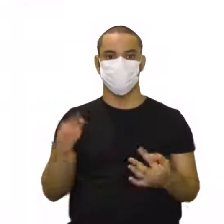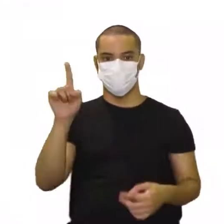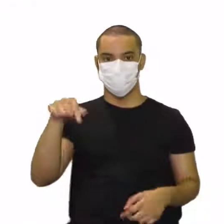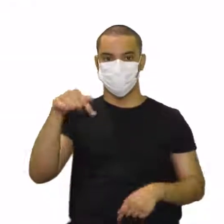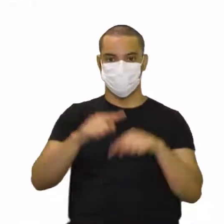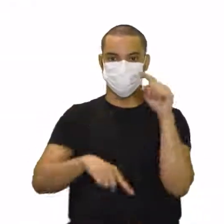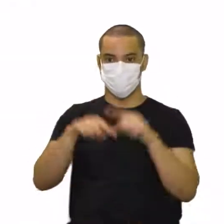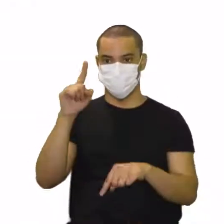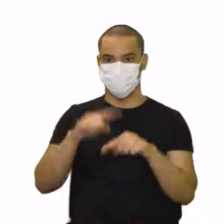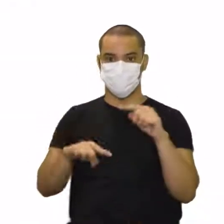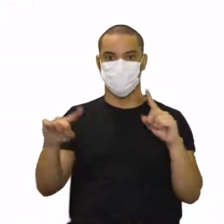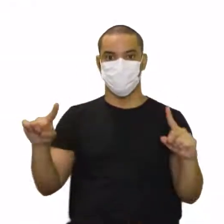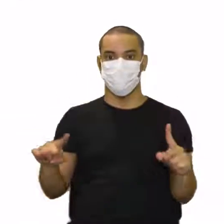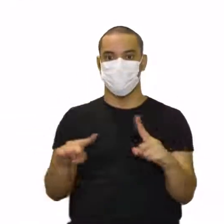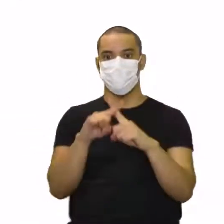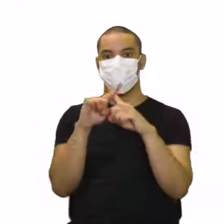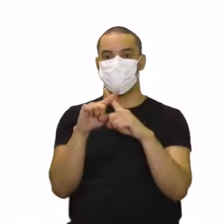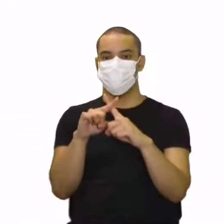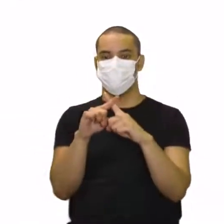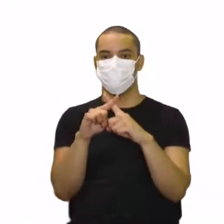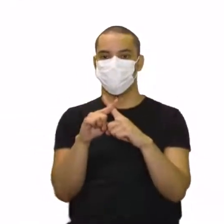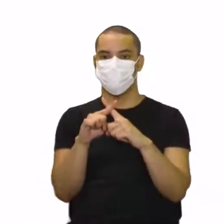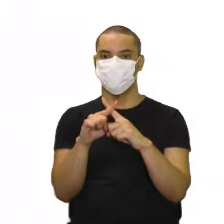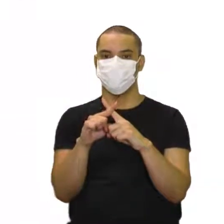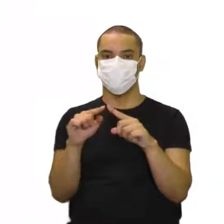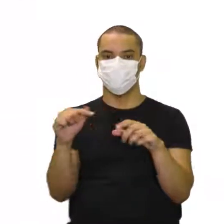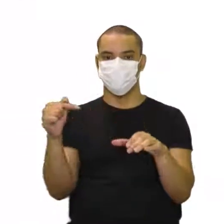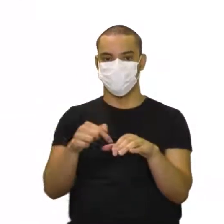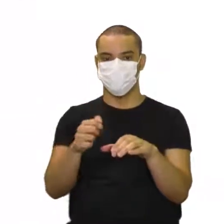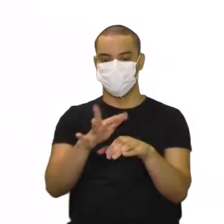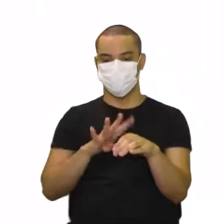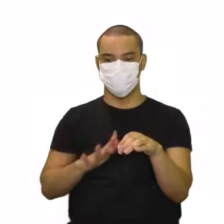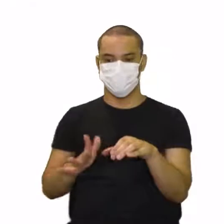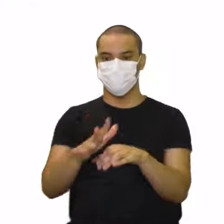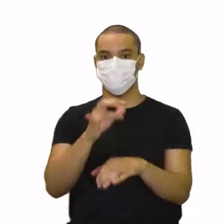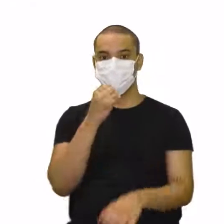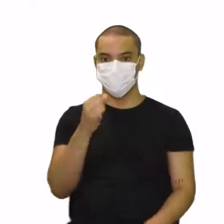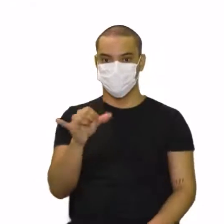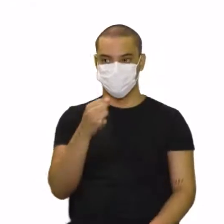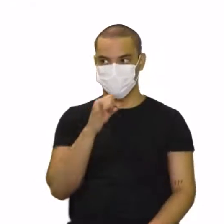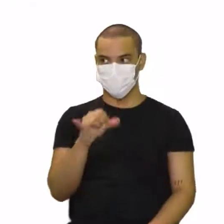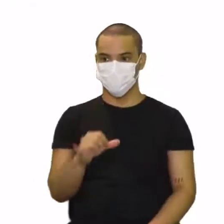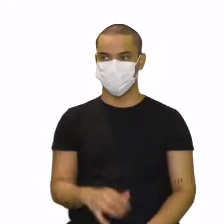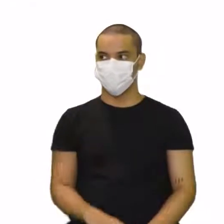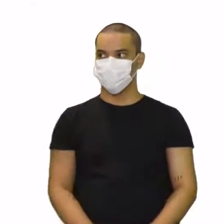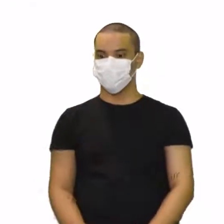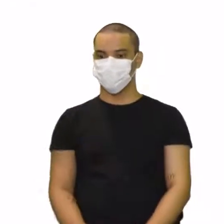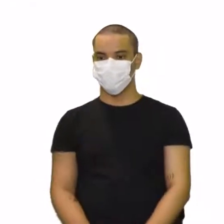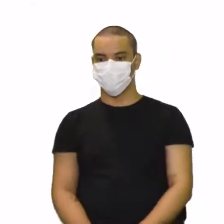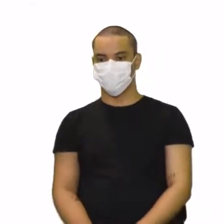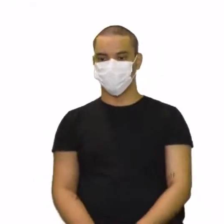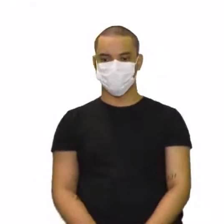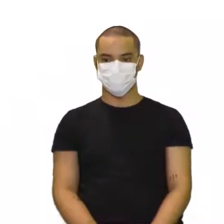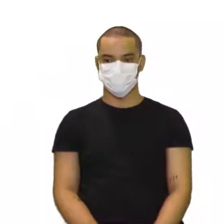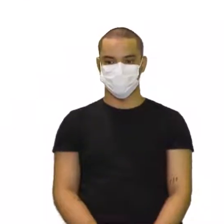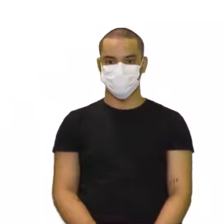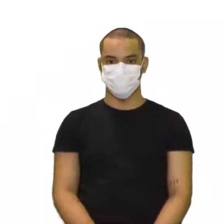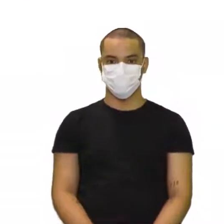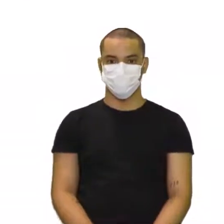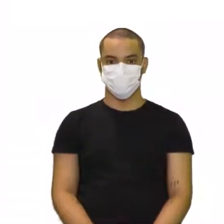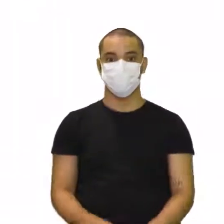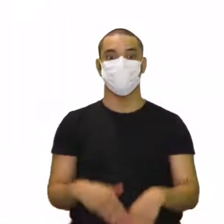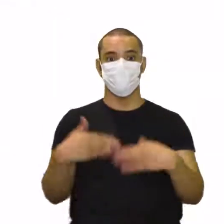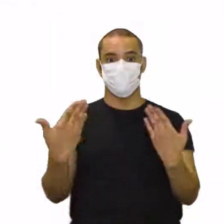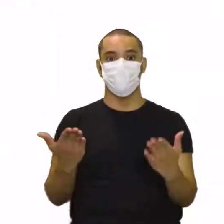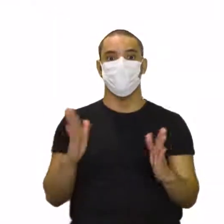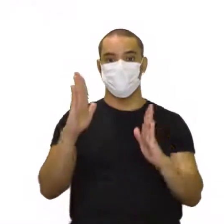o, no caso aí, o campo elétrico. Carga vezes o campo elétrico. E o módulo